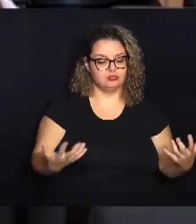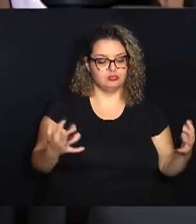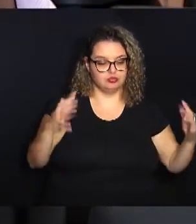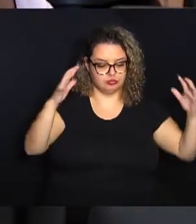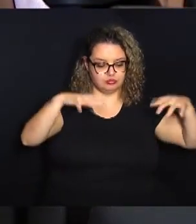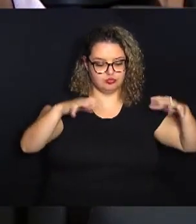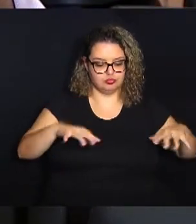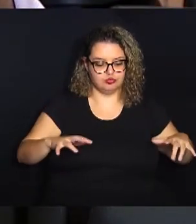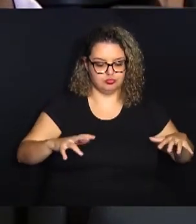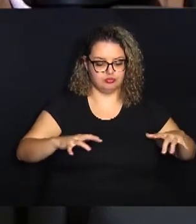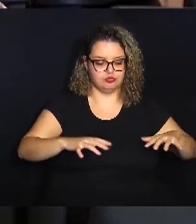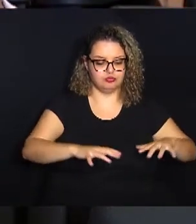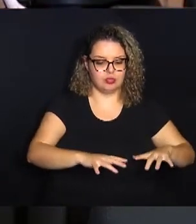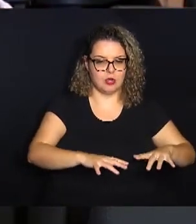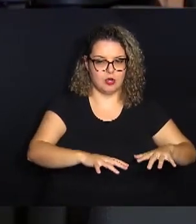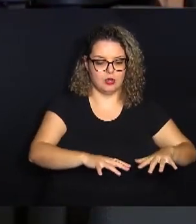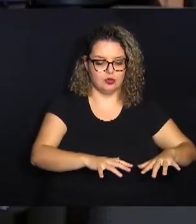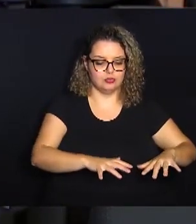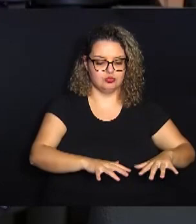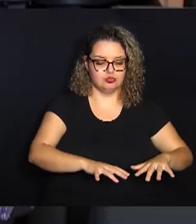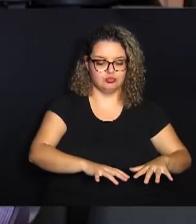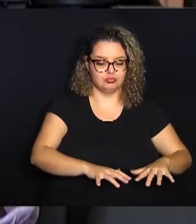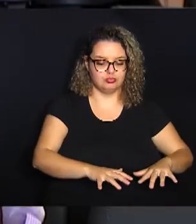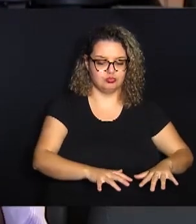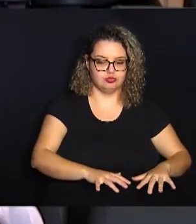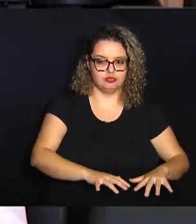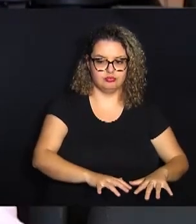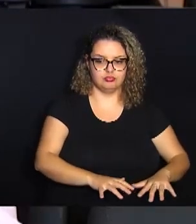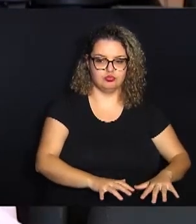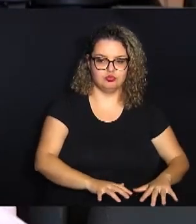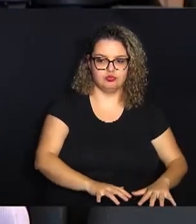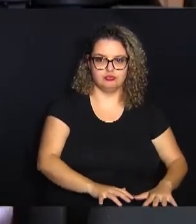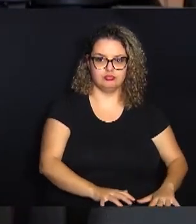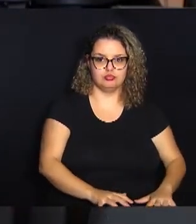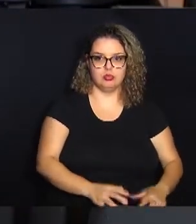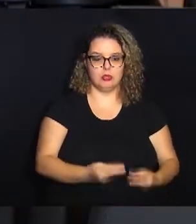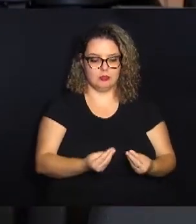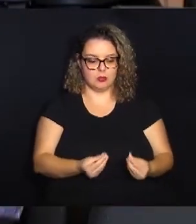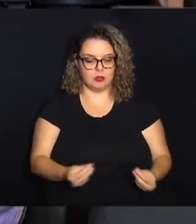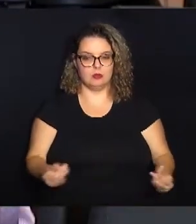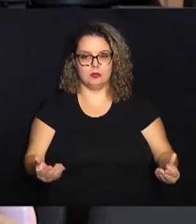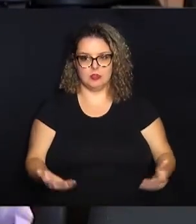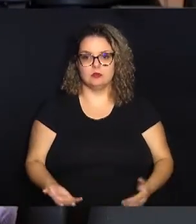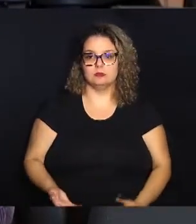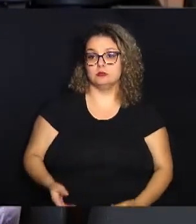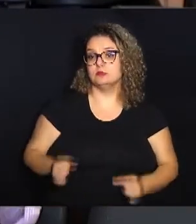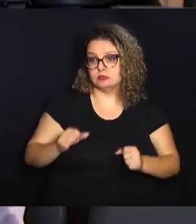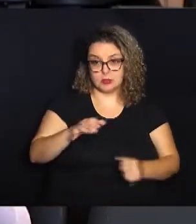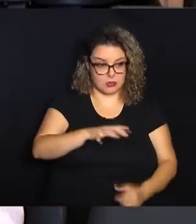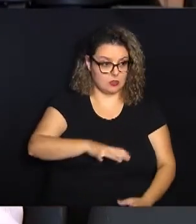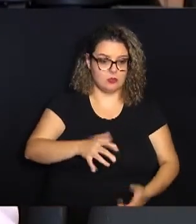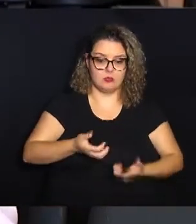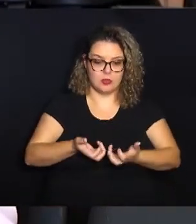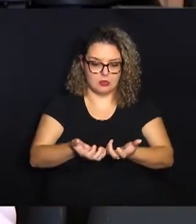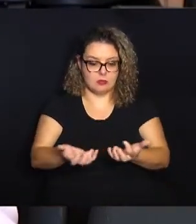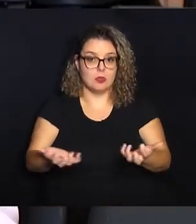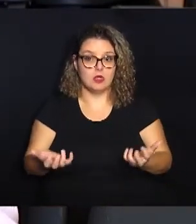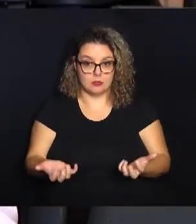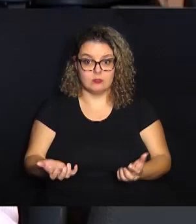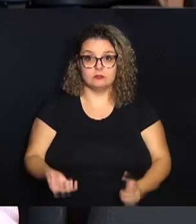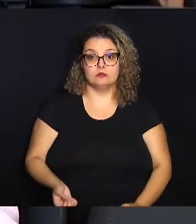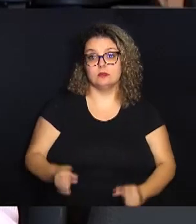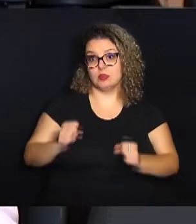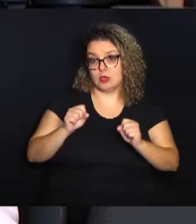água e essa água lentamente seja drenada para o subsolo. Portanto, poderia ser uma área gramada, enfim, onde